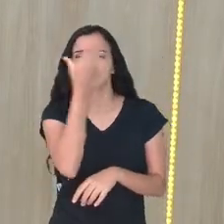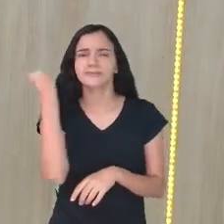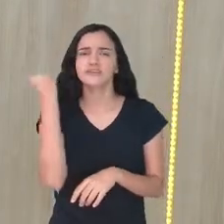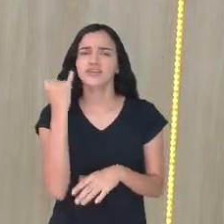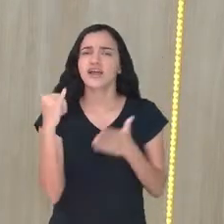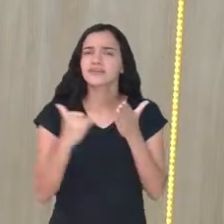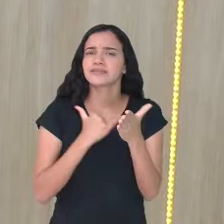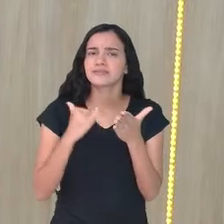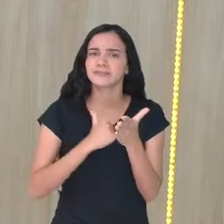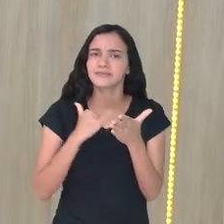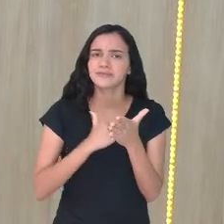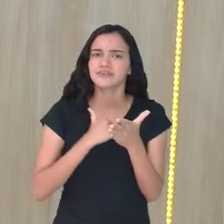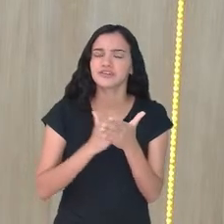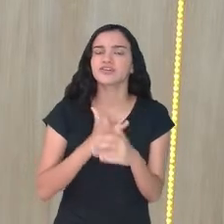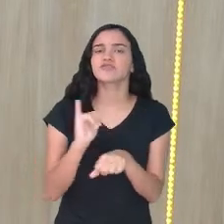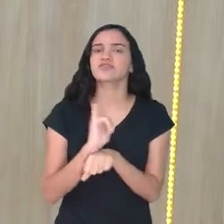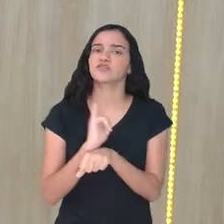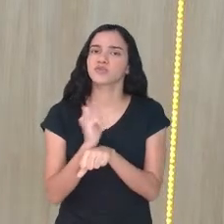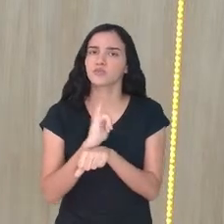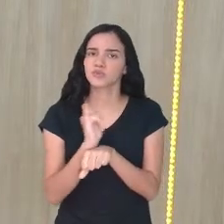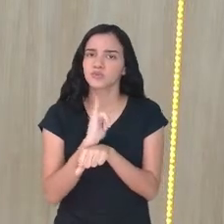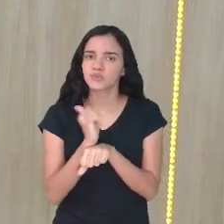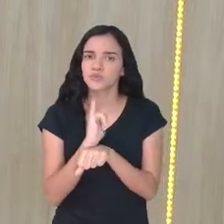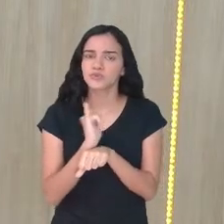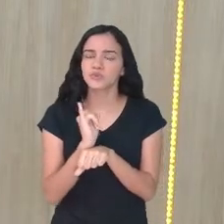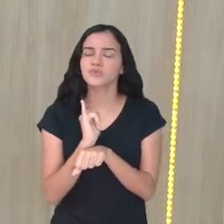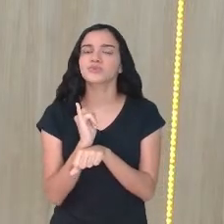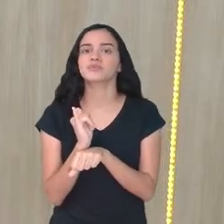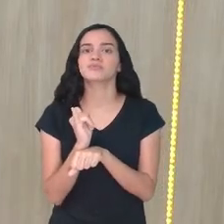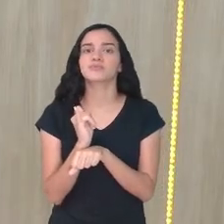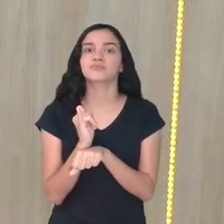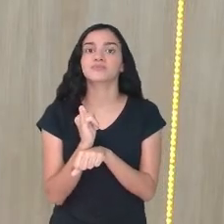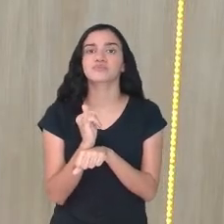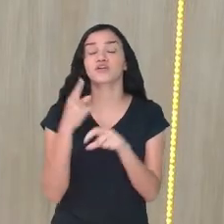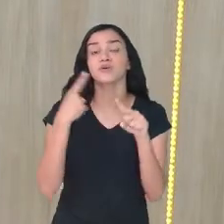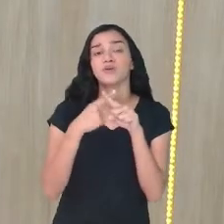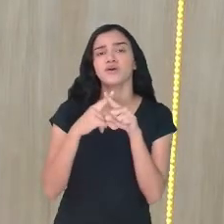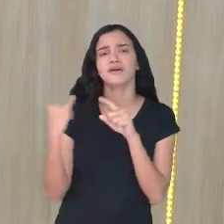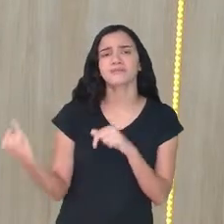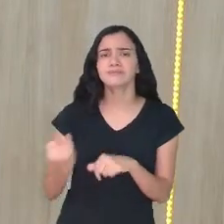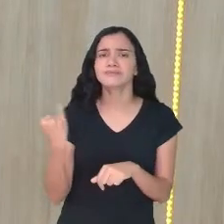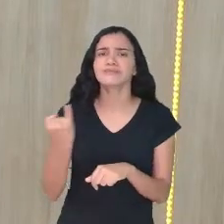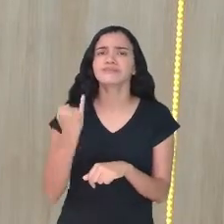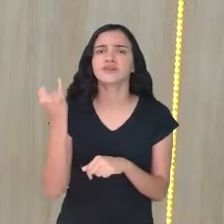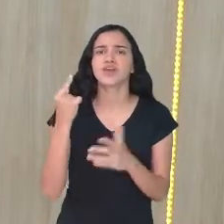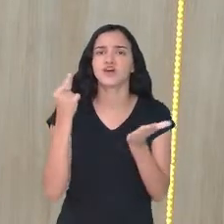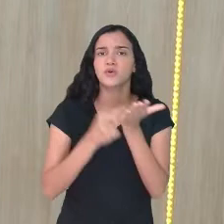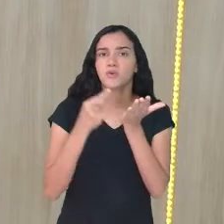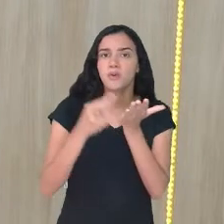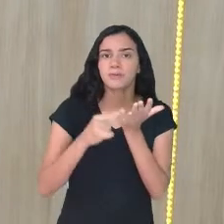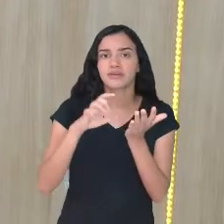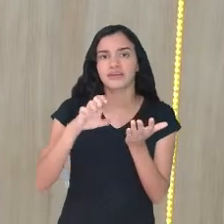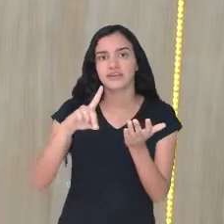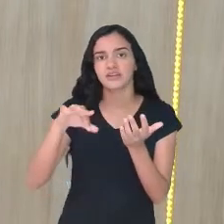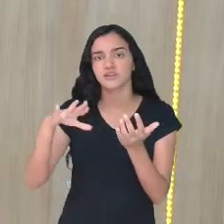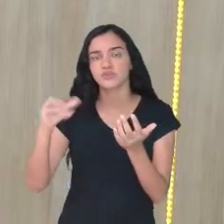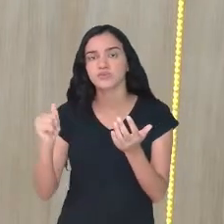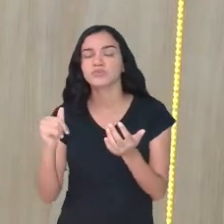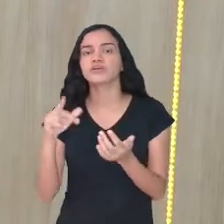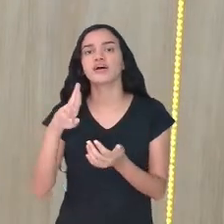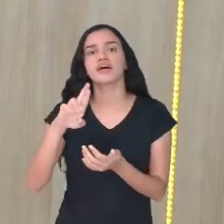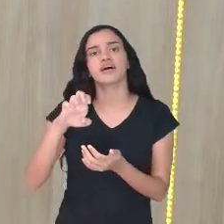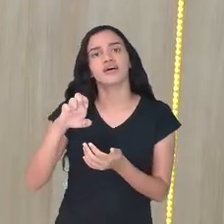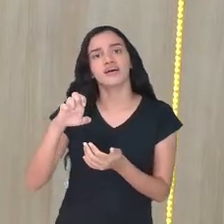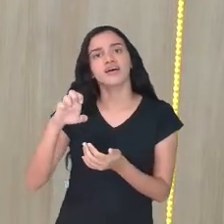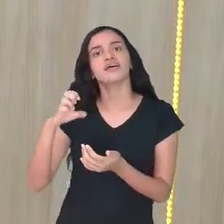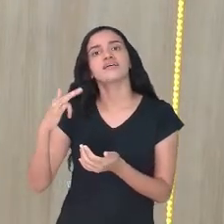de se inscrever no YouTube. E por que é importante o aplicativo do Educa Recife? Você,